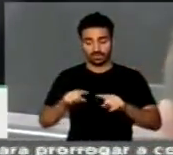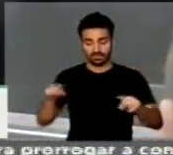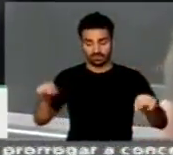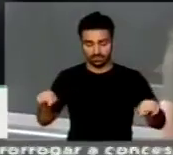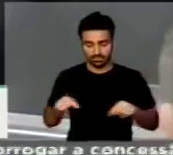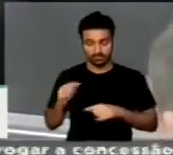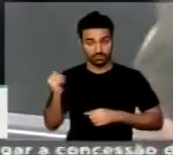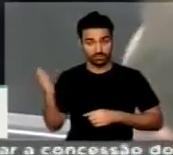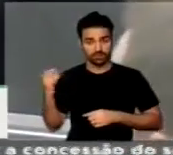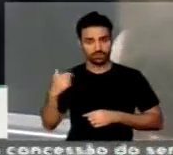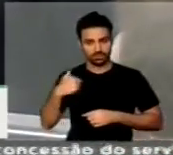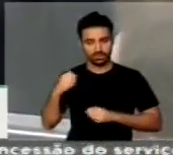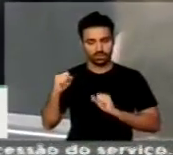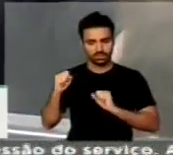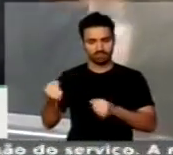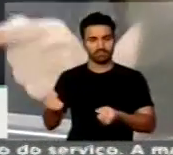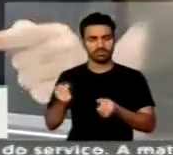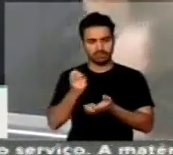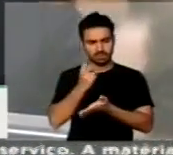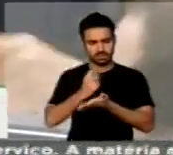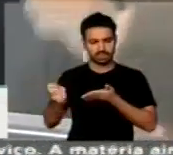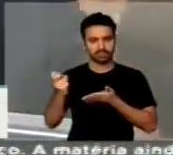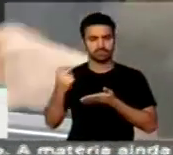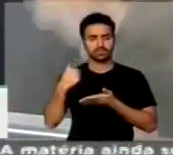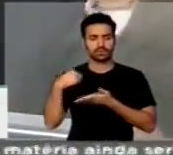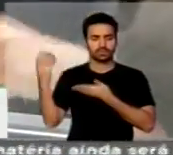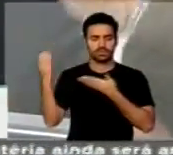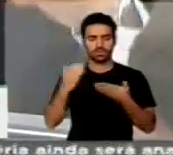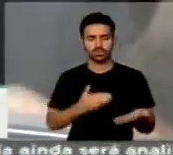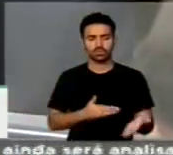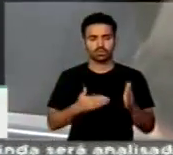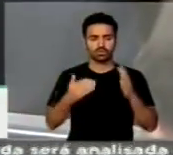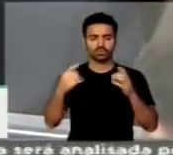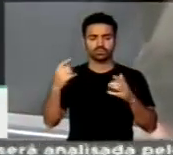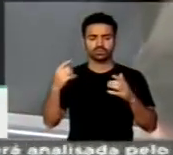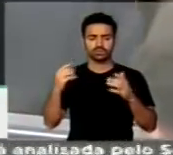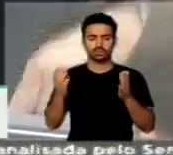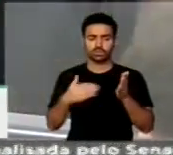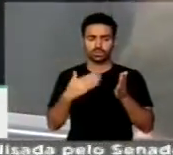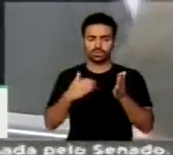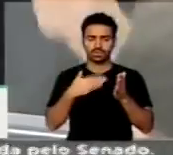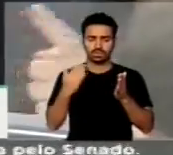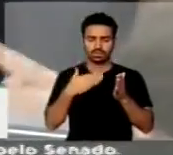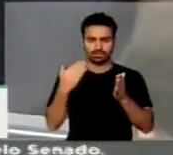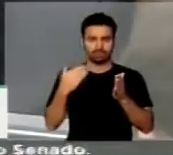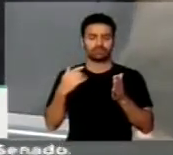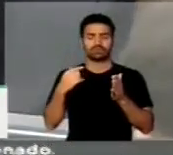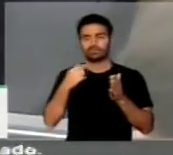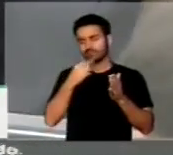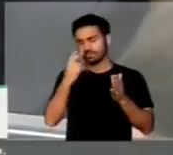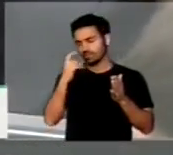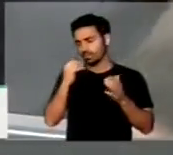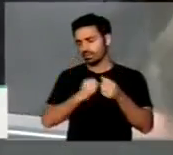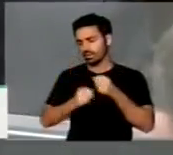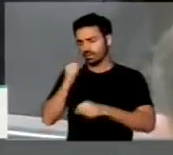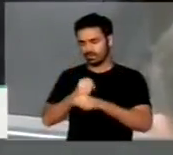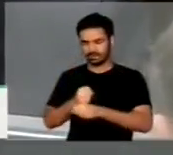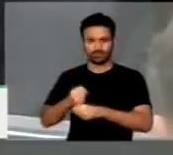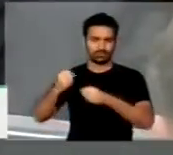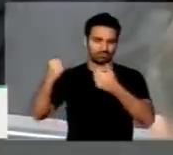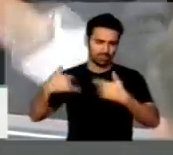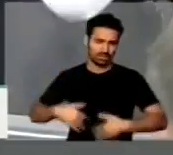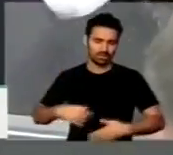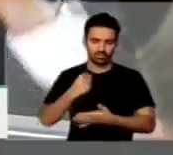eu defendi o impeachment da presidente Dilma, eu trouxe o livro de Paulo Brossard de Souza Pinto, escrito há 50 anos atrás sobre o impeachment, senhor